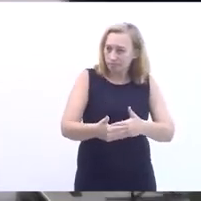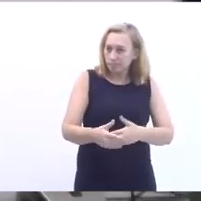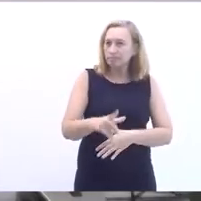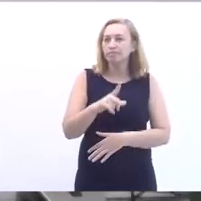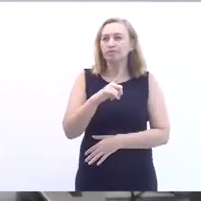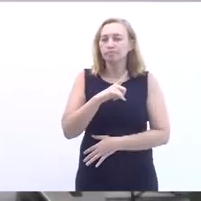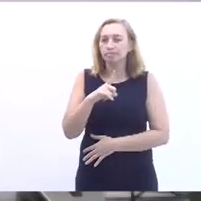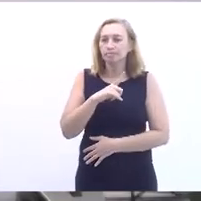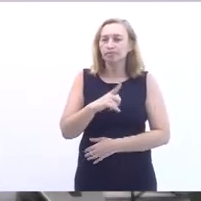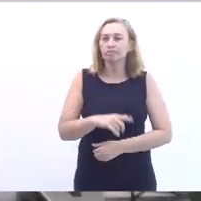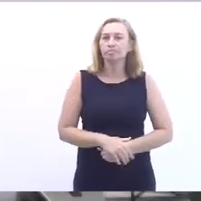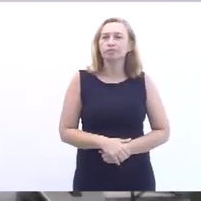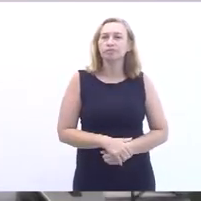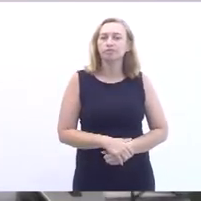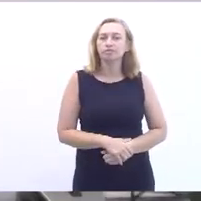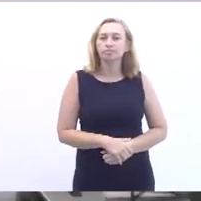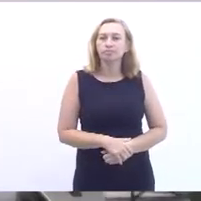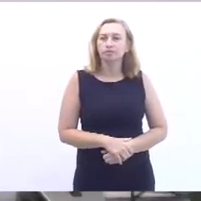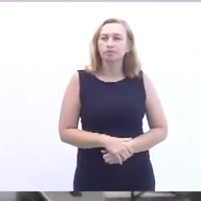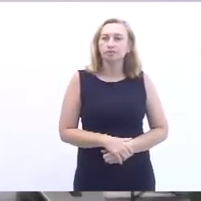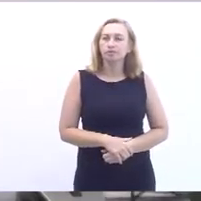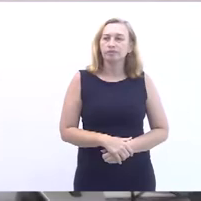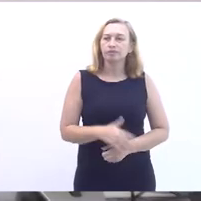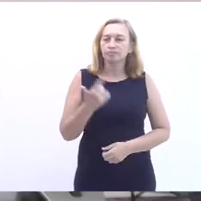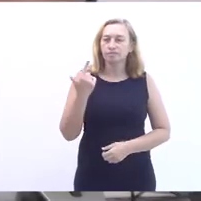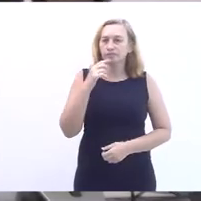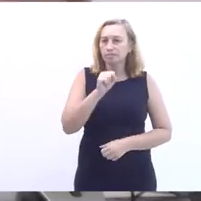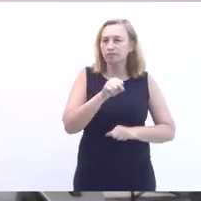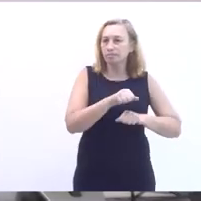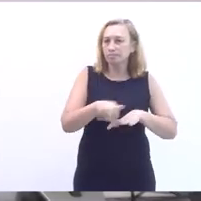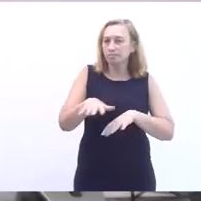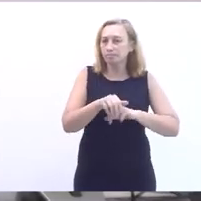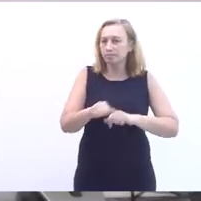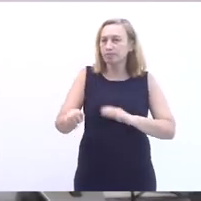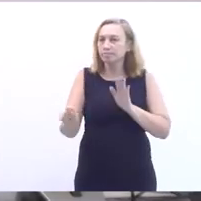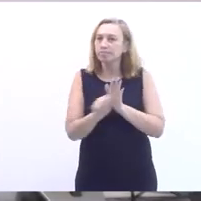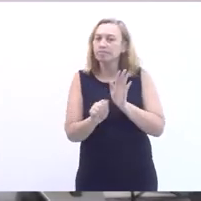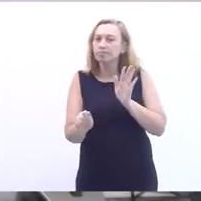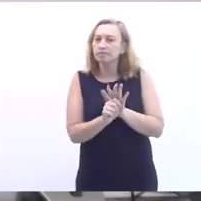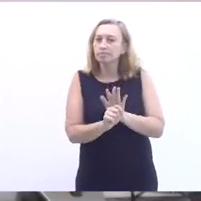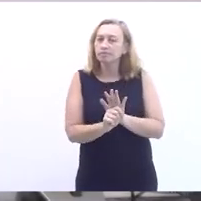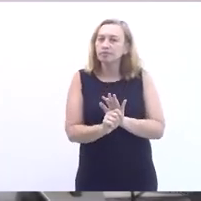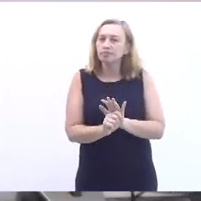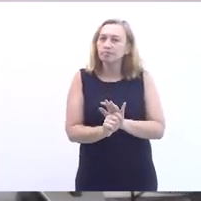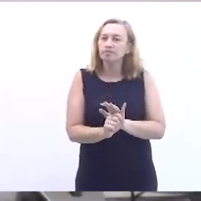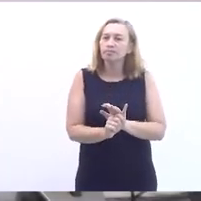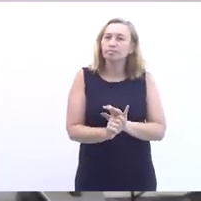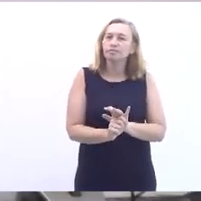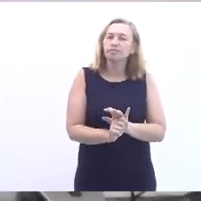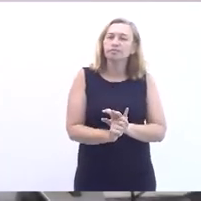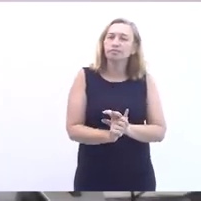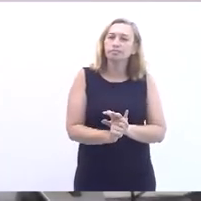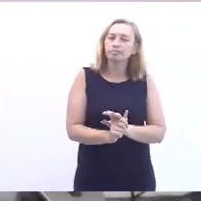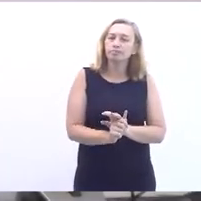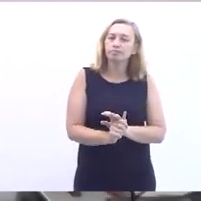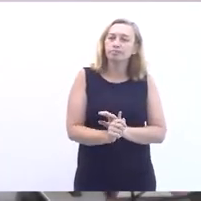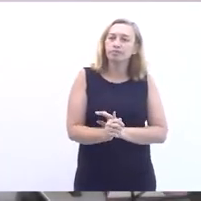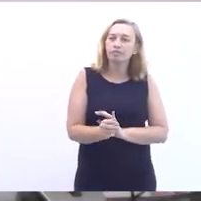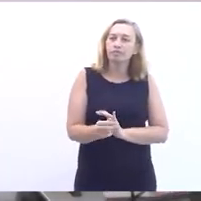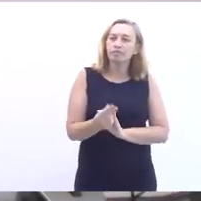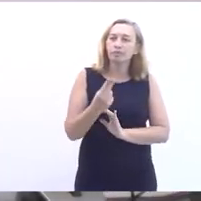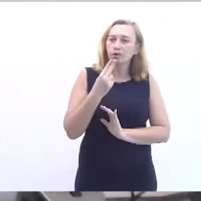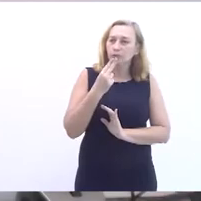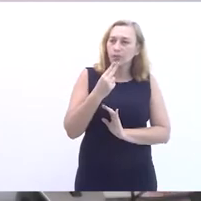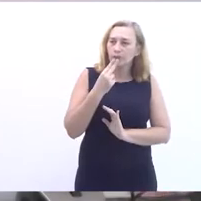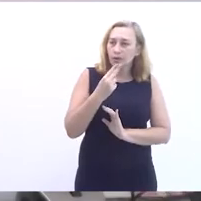tivemos né com a conquista e da marcha da maconha com o reconhecimento pelo Supremo Tribunal Federal